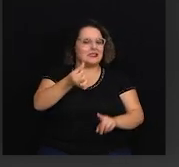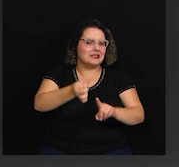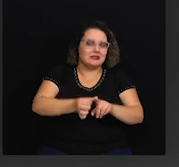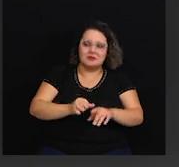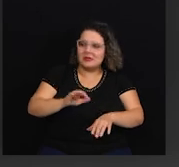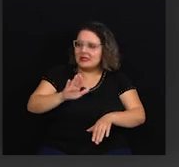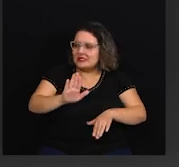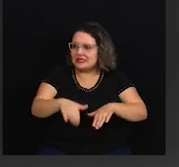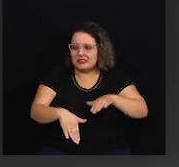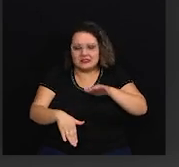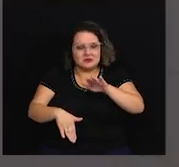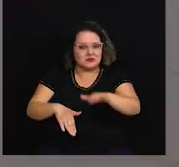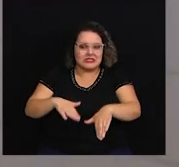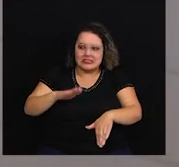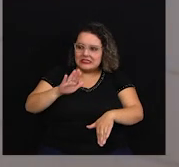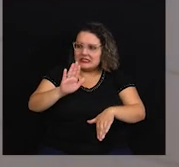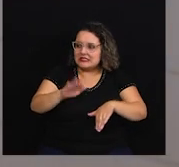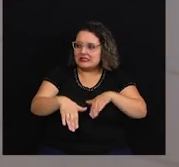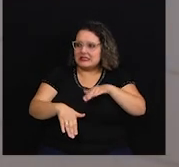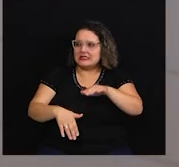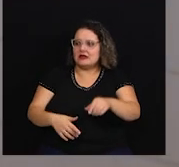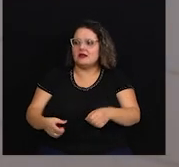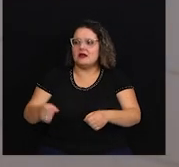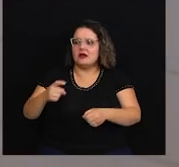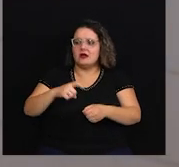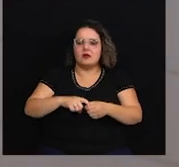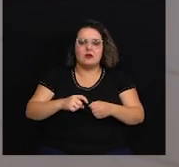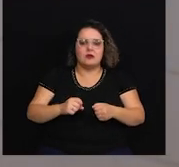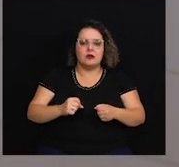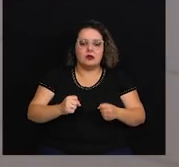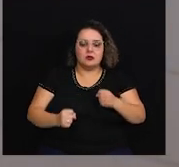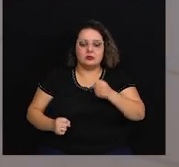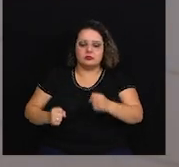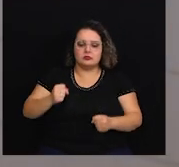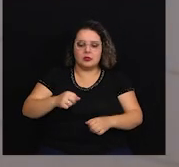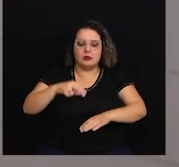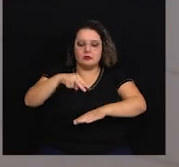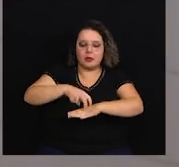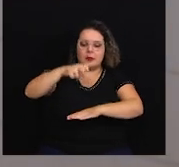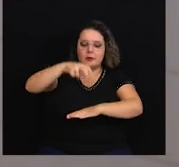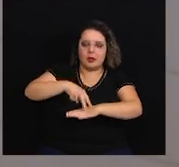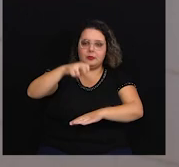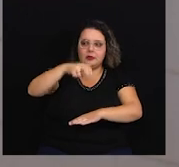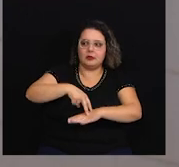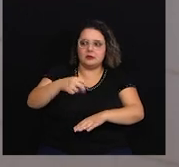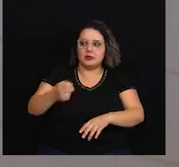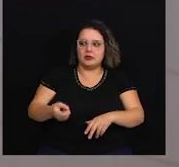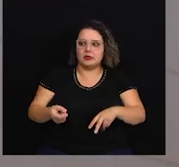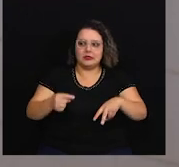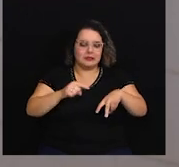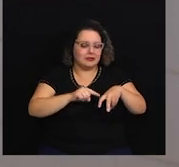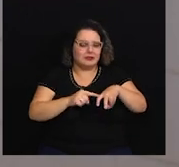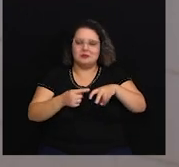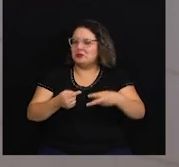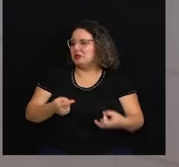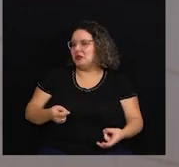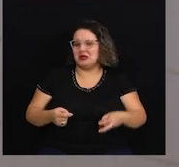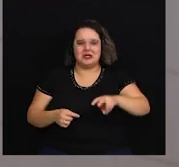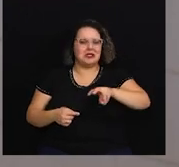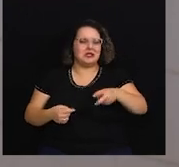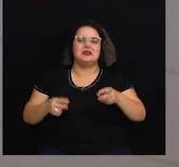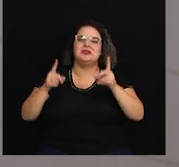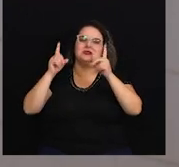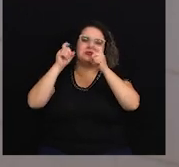chão eu voltei a correr na cama elástica e outra cabeça pensa quando o joelho era aqui então caía muito era